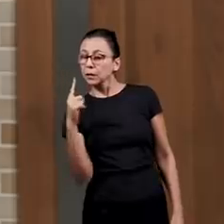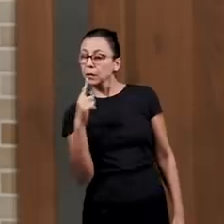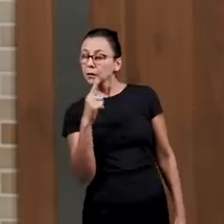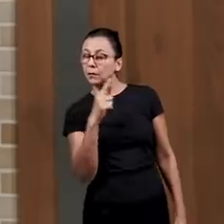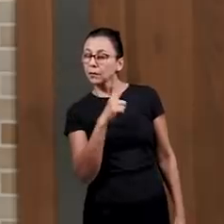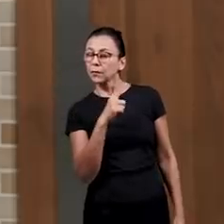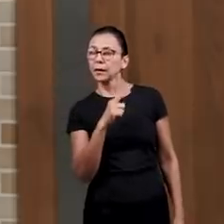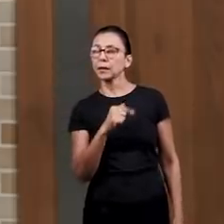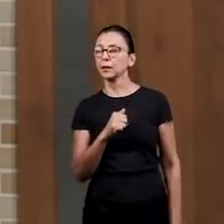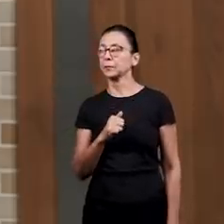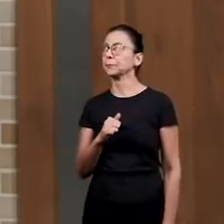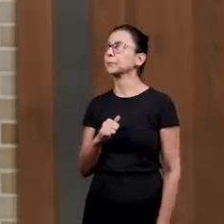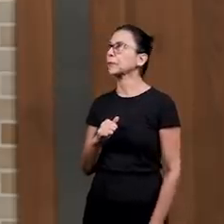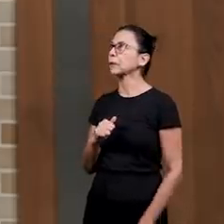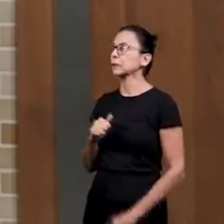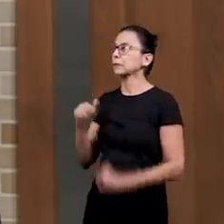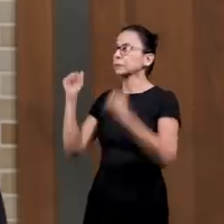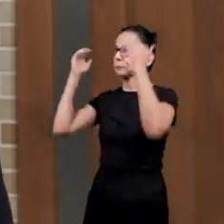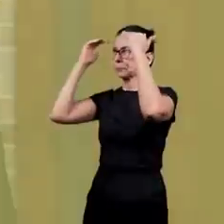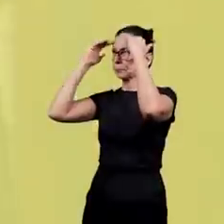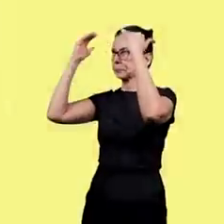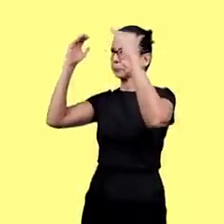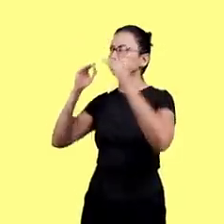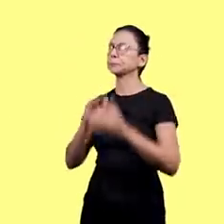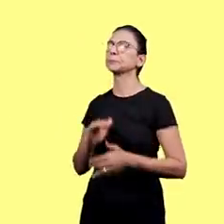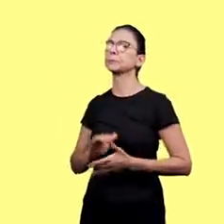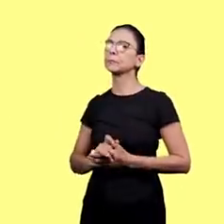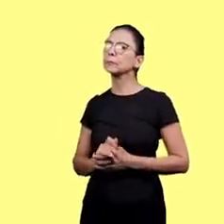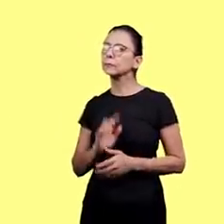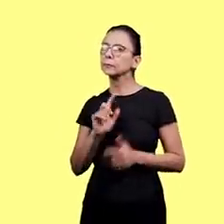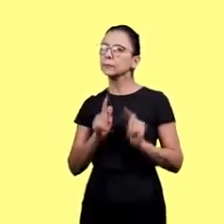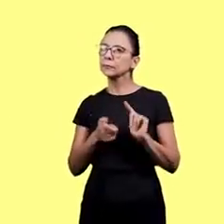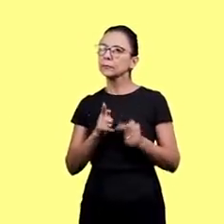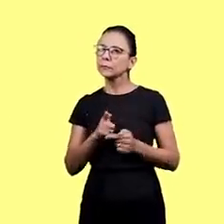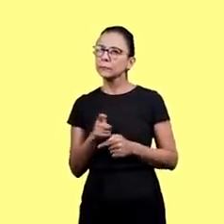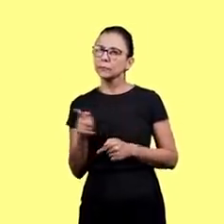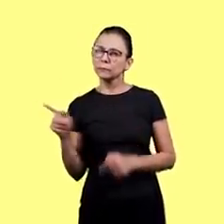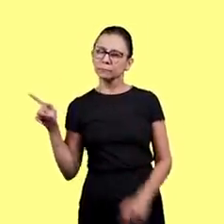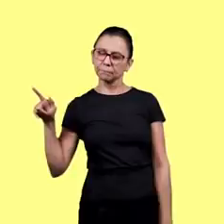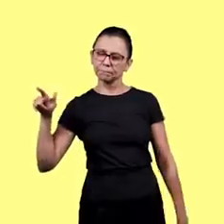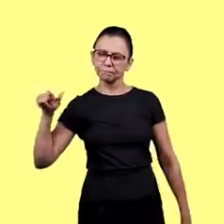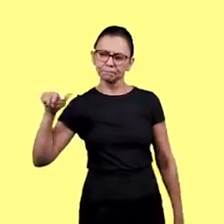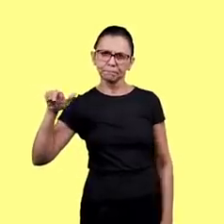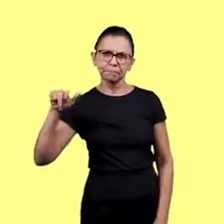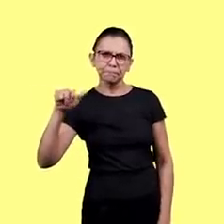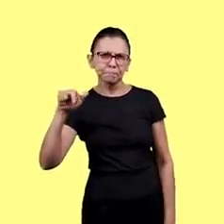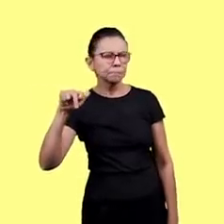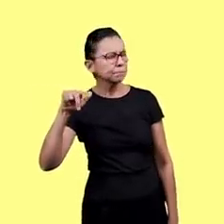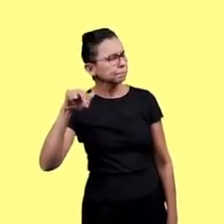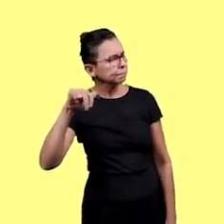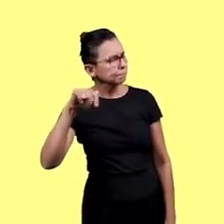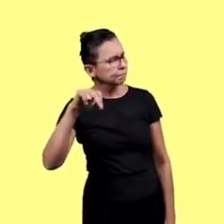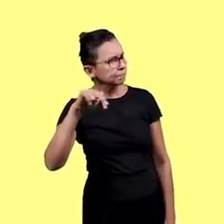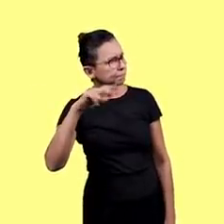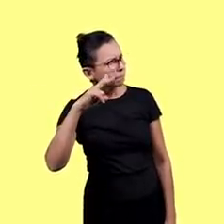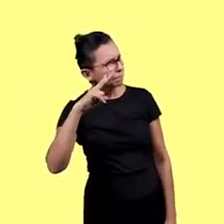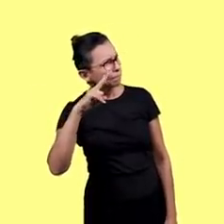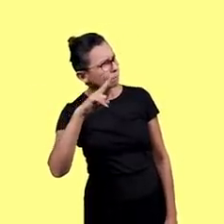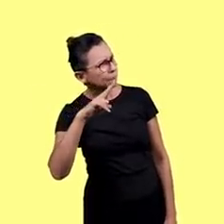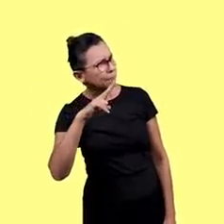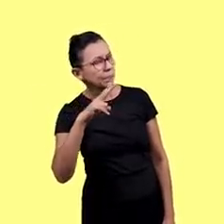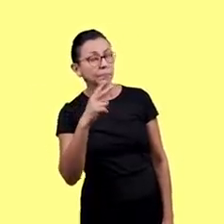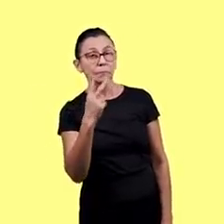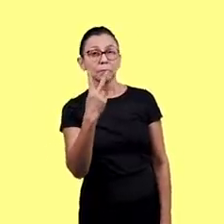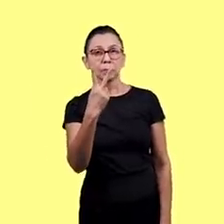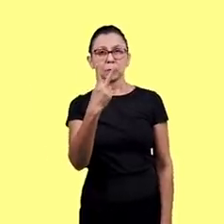E Gideão obedeceu ao que Deus falou. E ele então foi até o acampamento. E chegando lá,